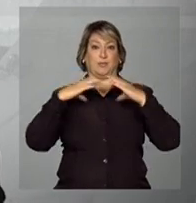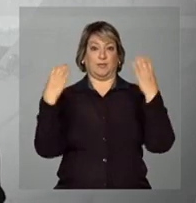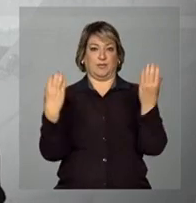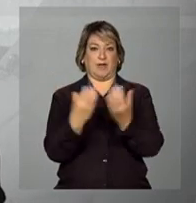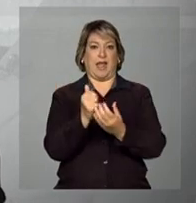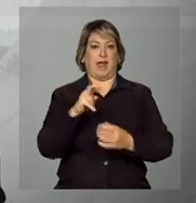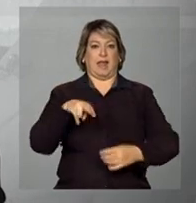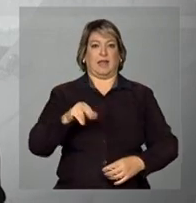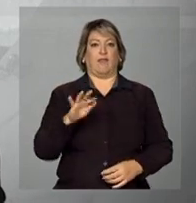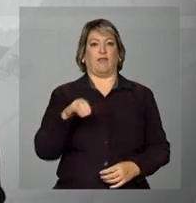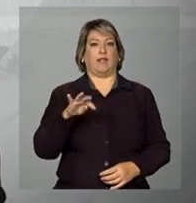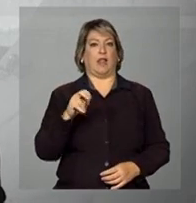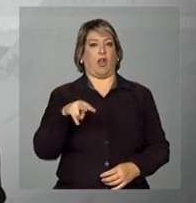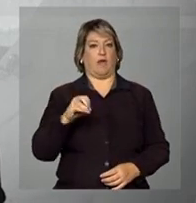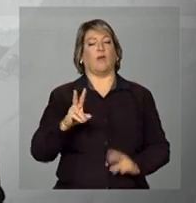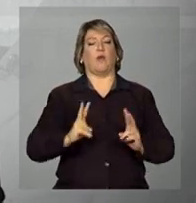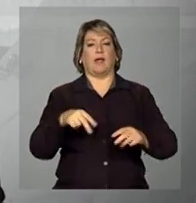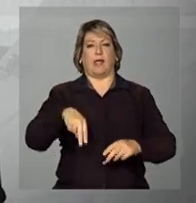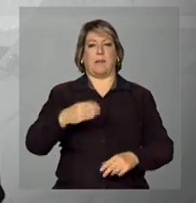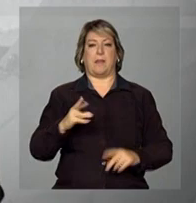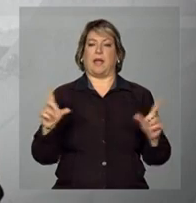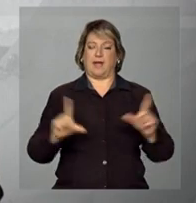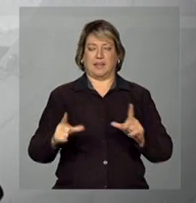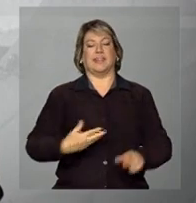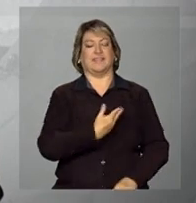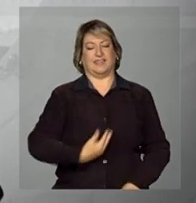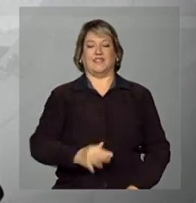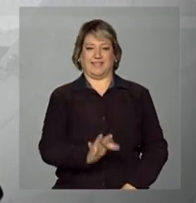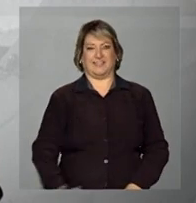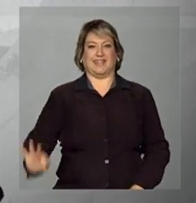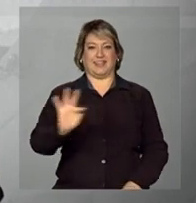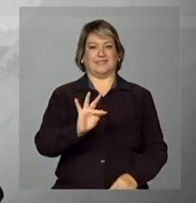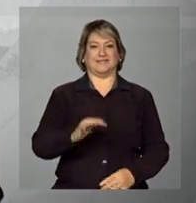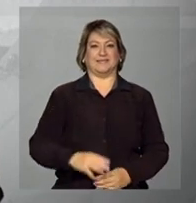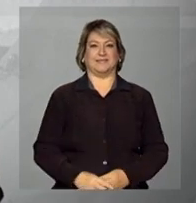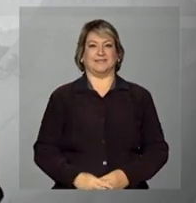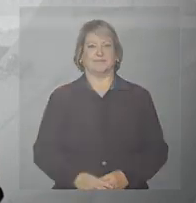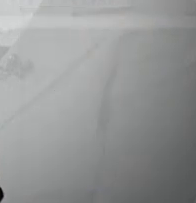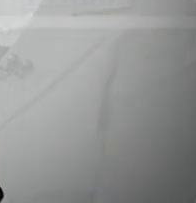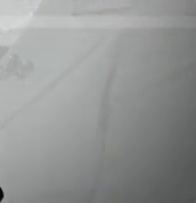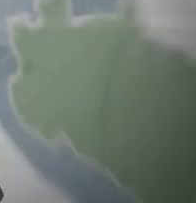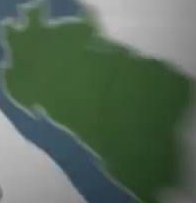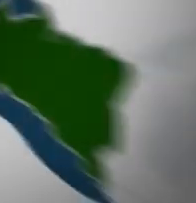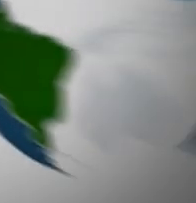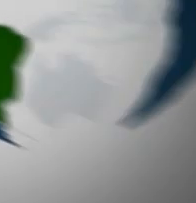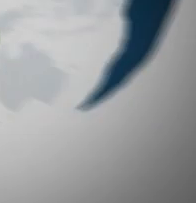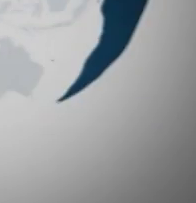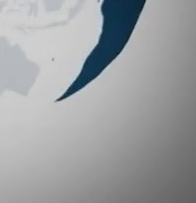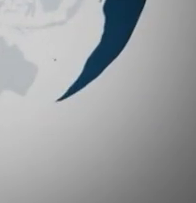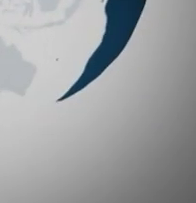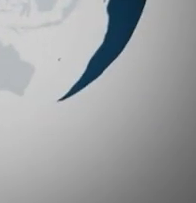inauguração da Arena Fonte Nova. Continue com a gente, a NBR e a TV do Governo Federal.